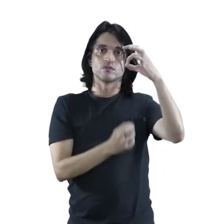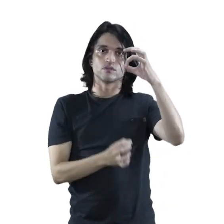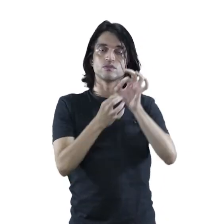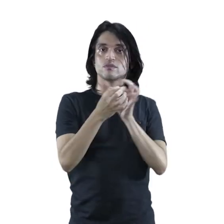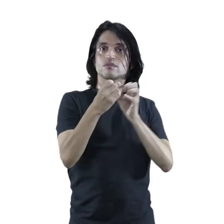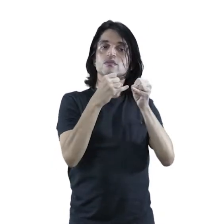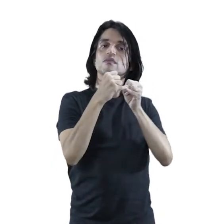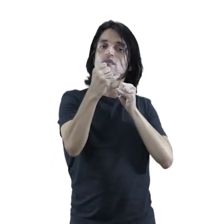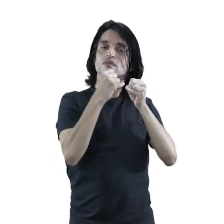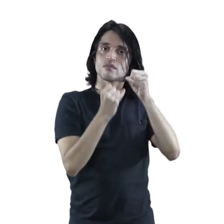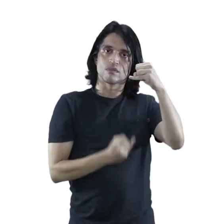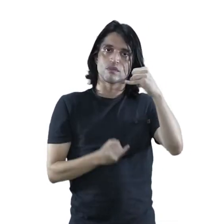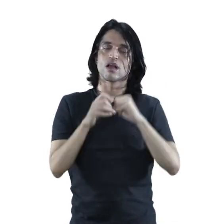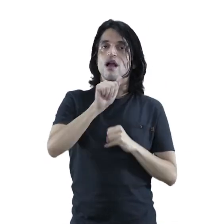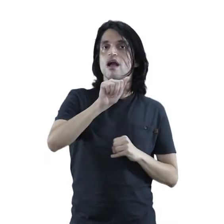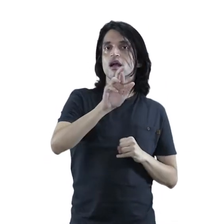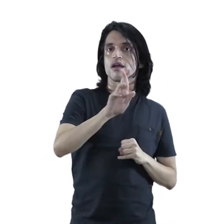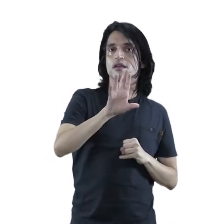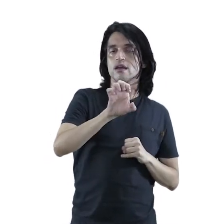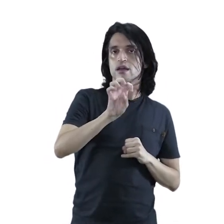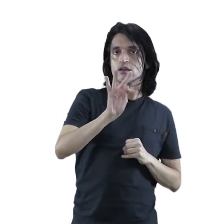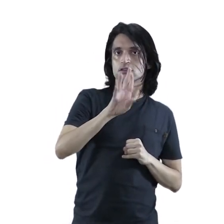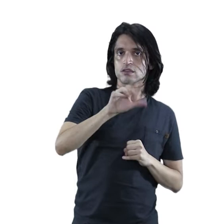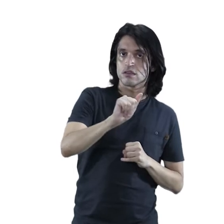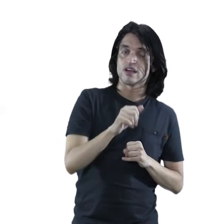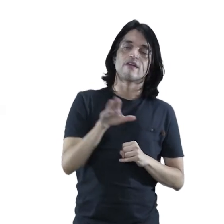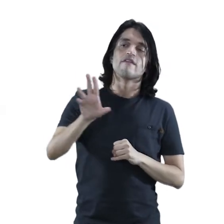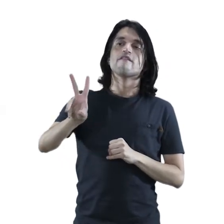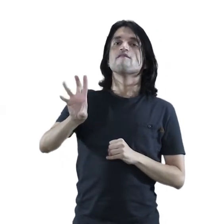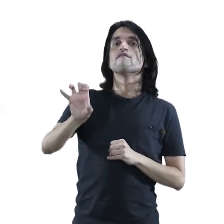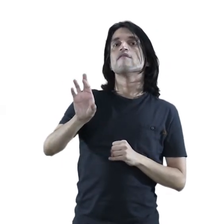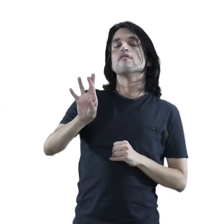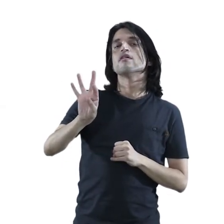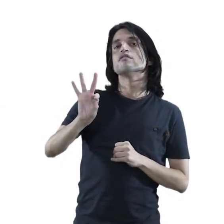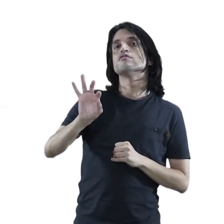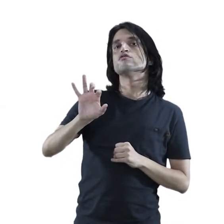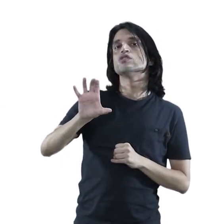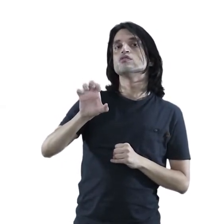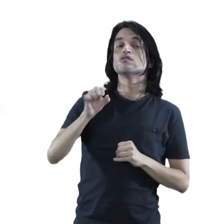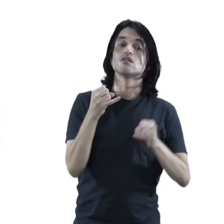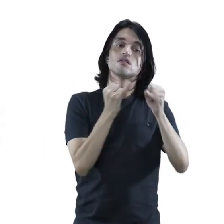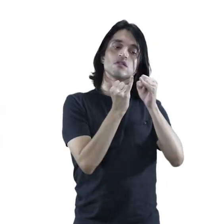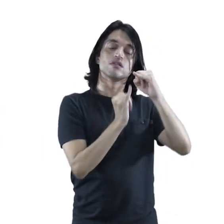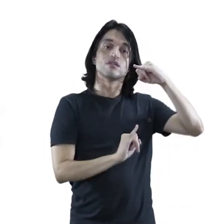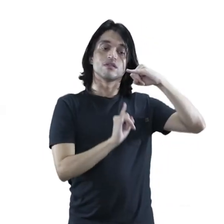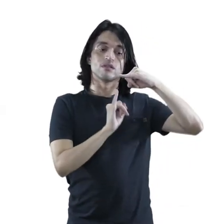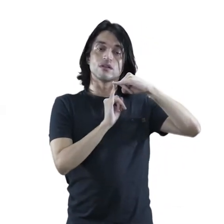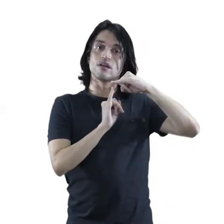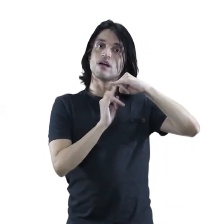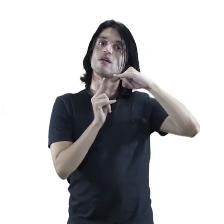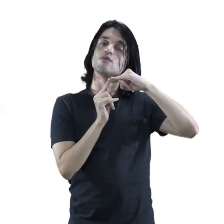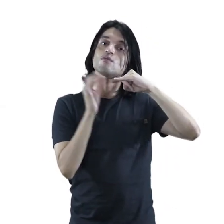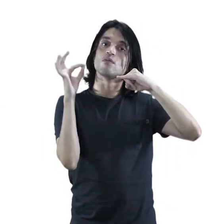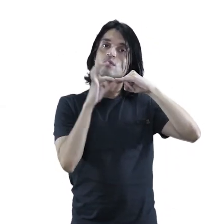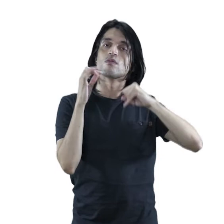compõe o sólido, arestas, retas comuns aos polígonos que formam o sólido, vértice, união